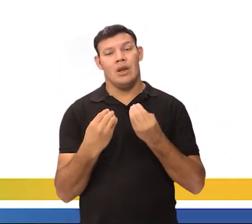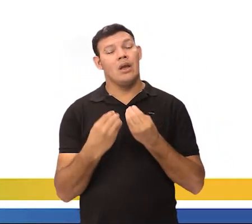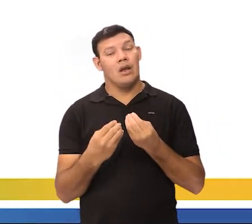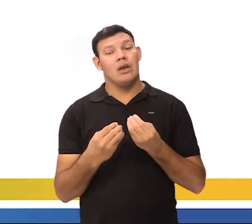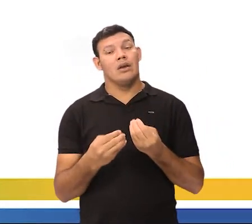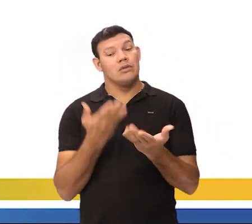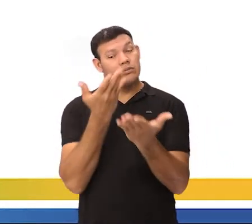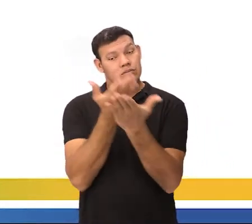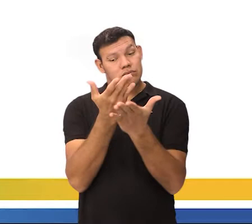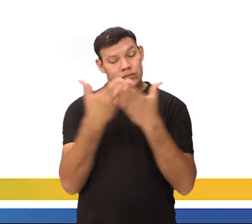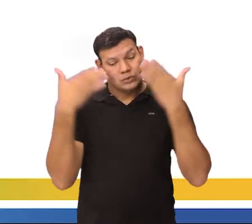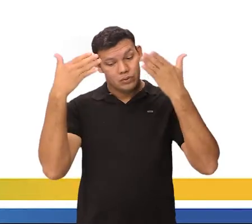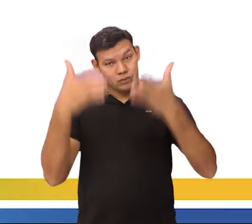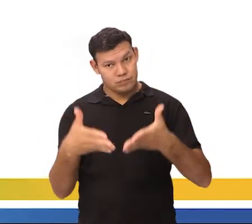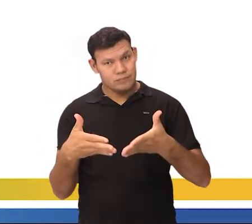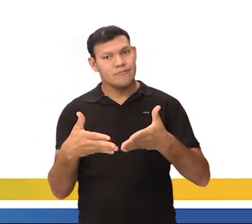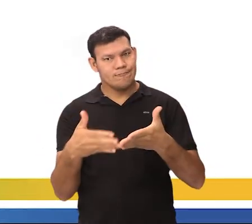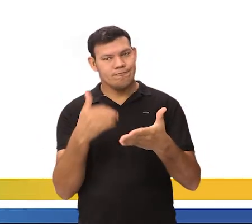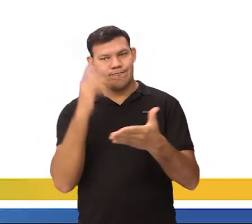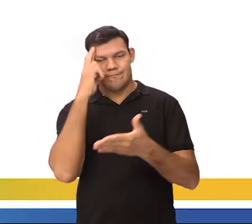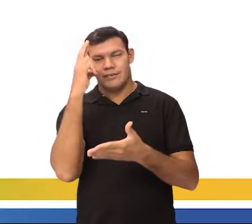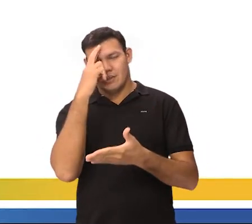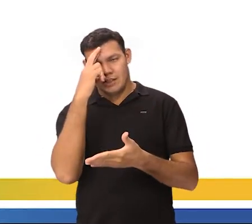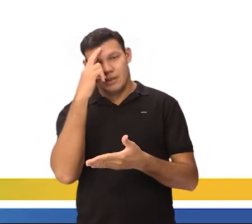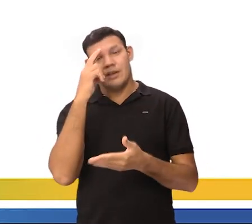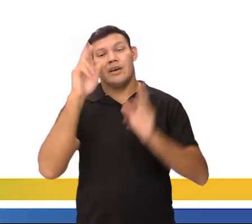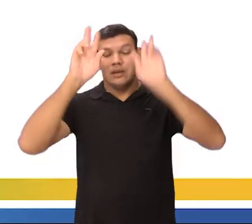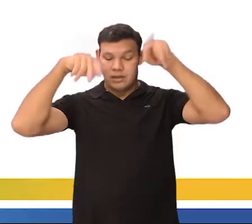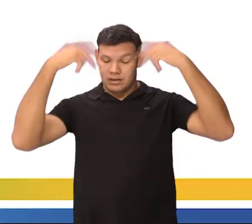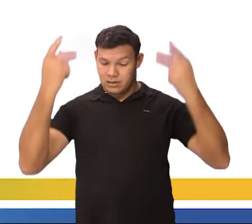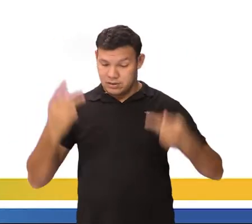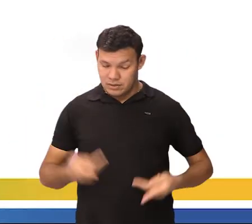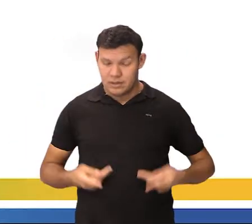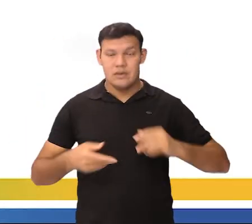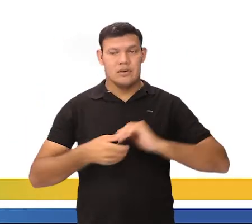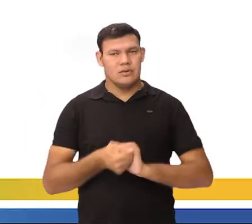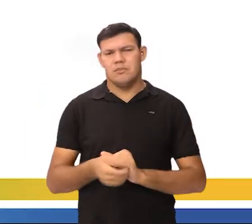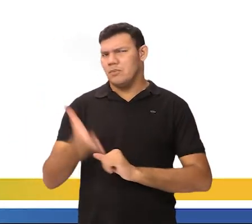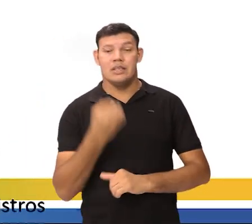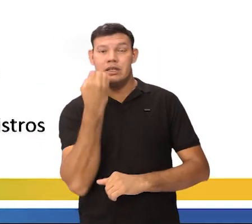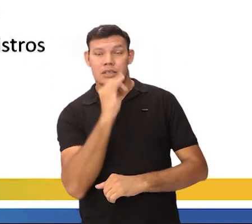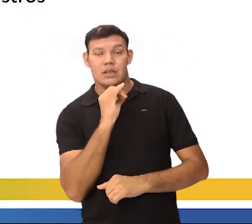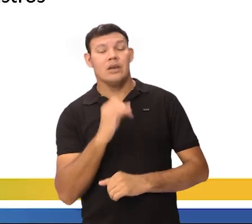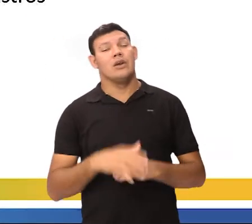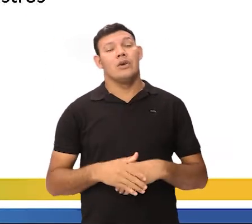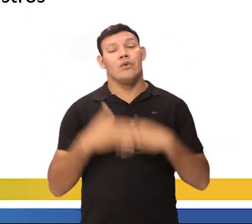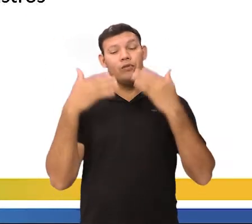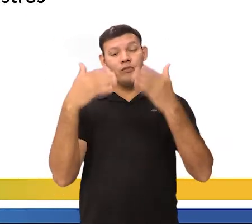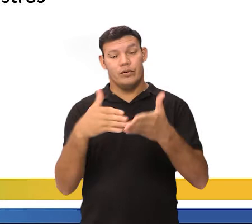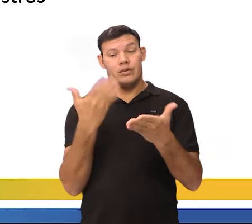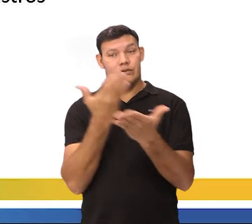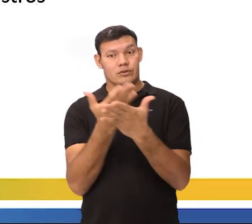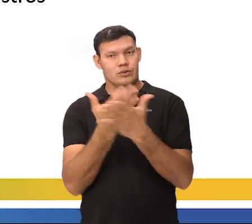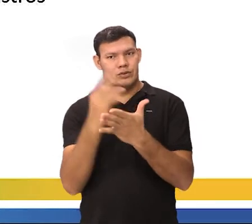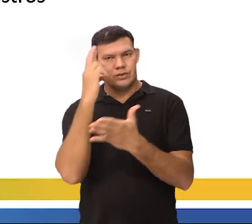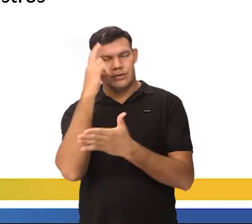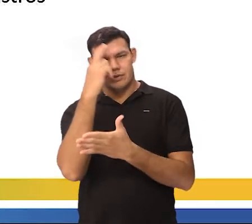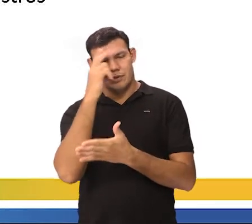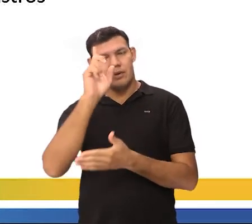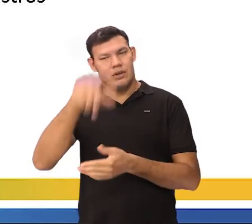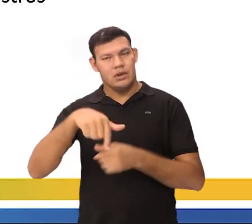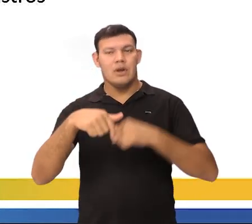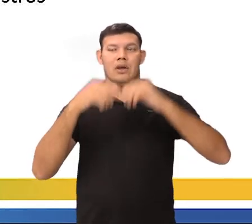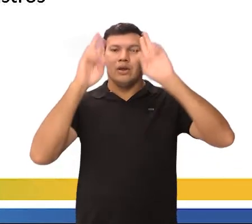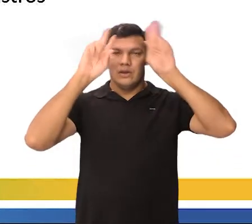história é, por natureza, o homem. Então, o objeto da história é o homem e não o passado. Se o objeto da história é o homem